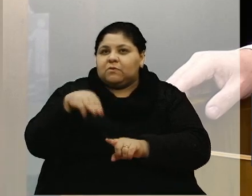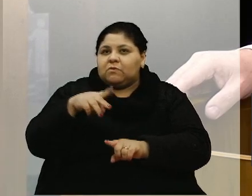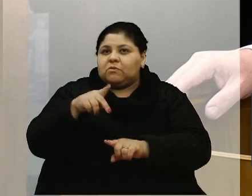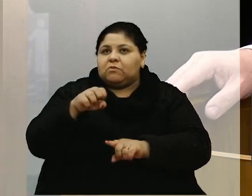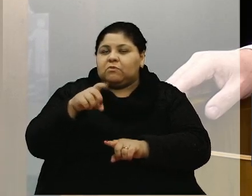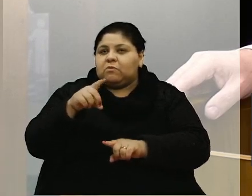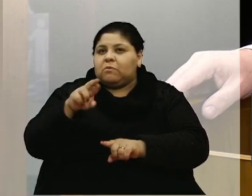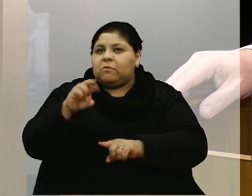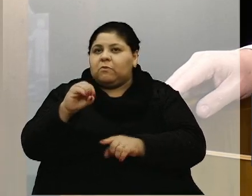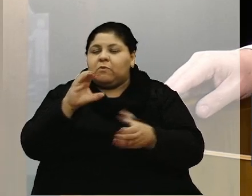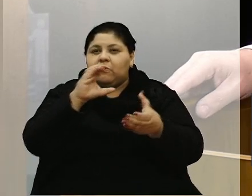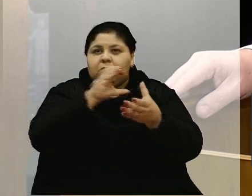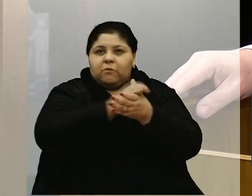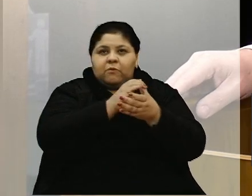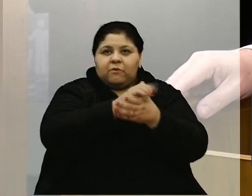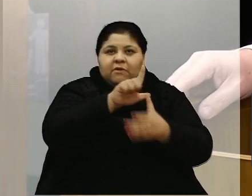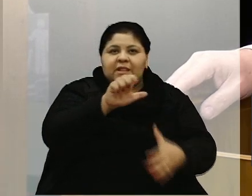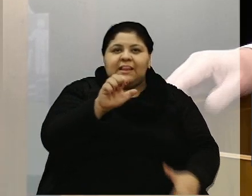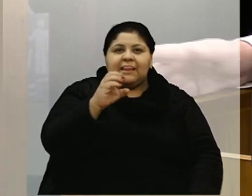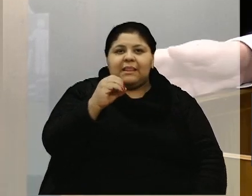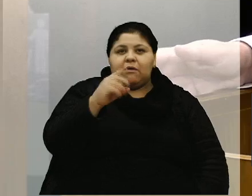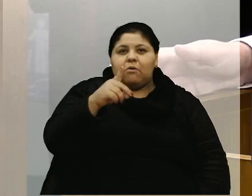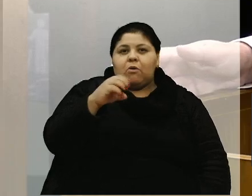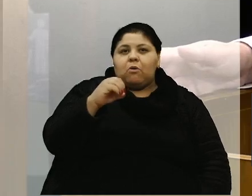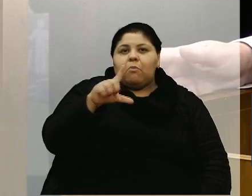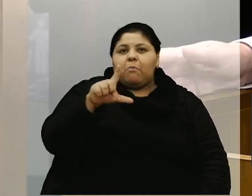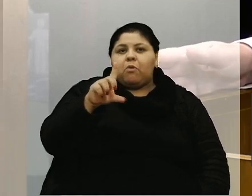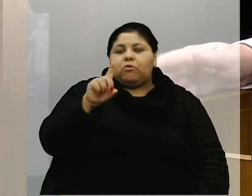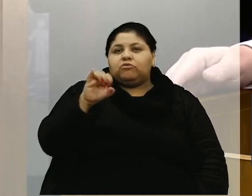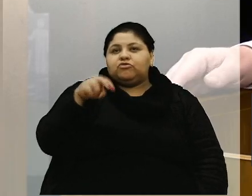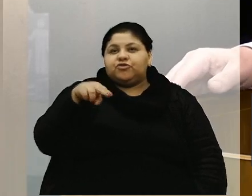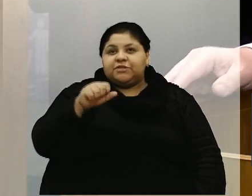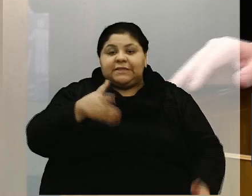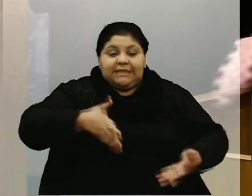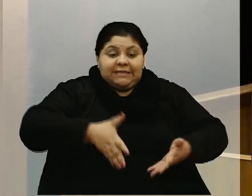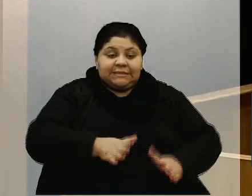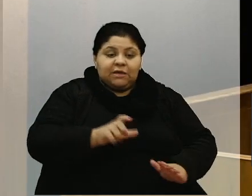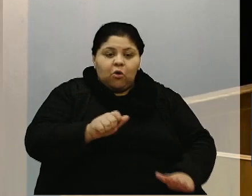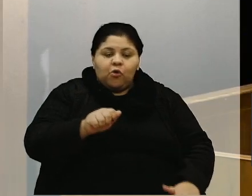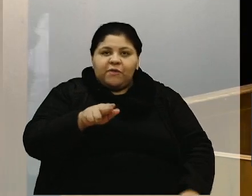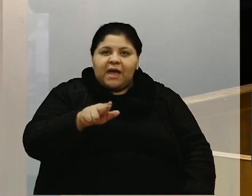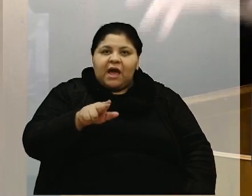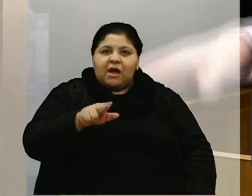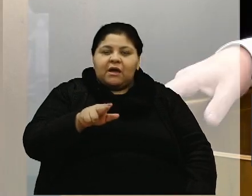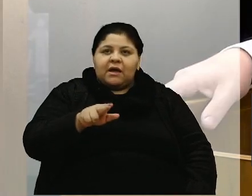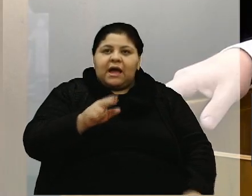com a dona Leopoldina, que era austríaca, né? Então, ela,